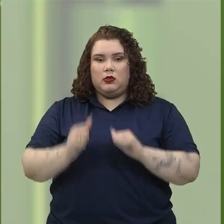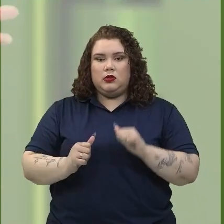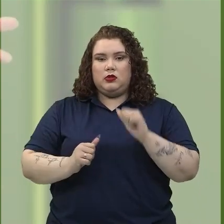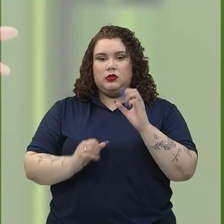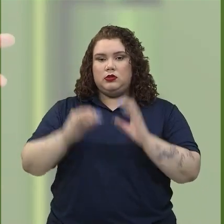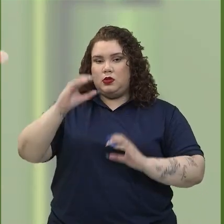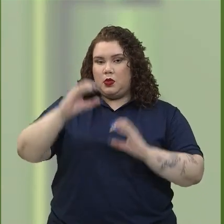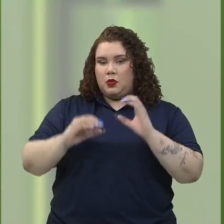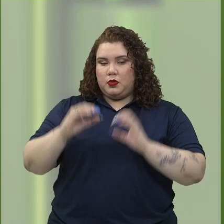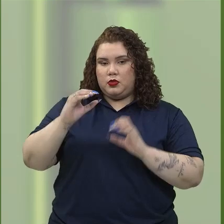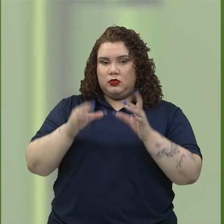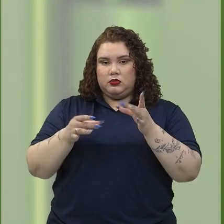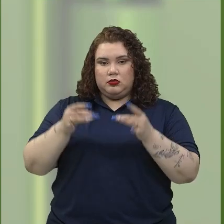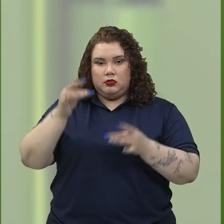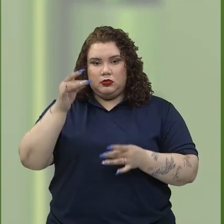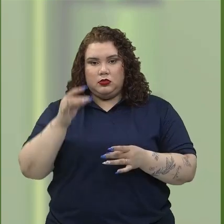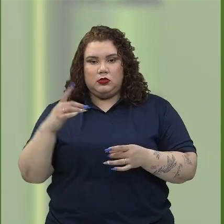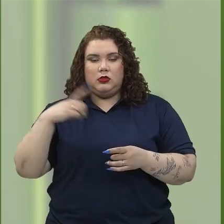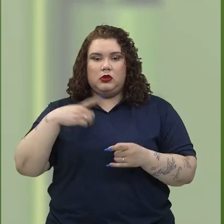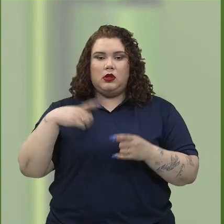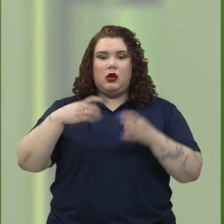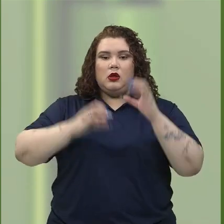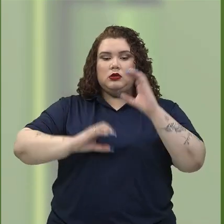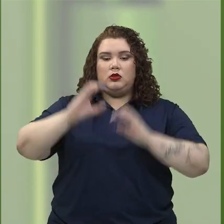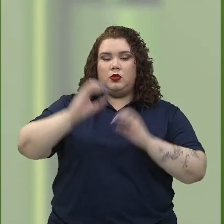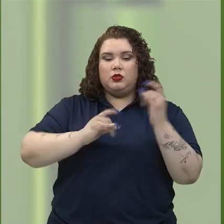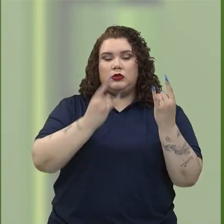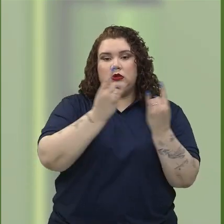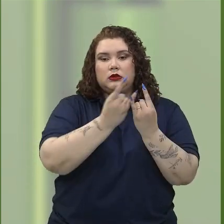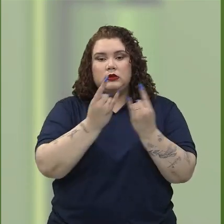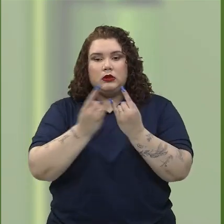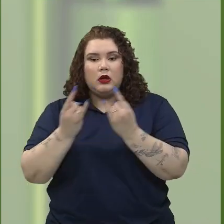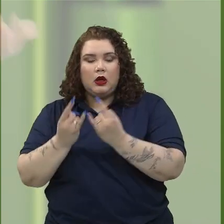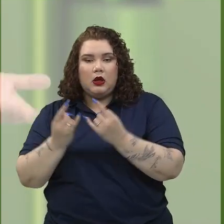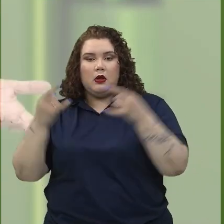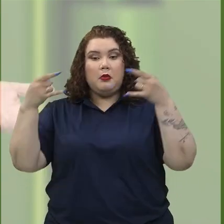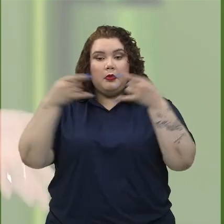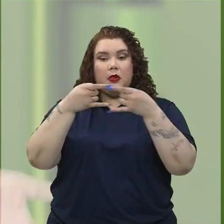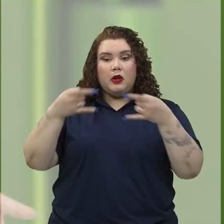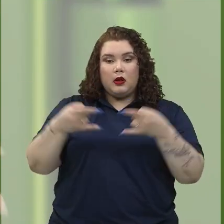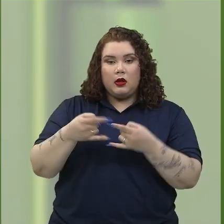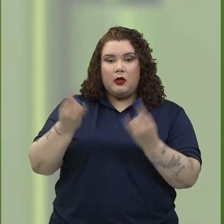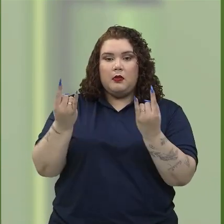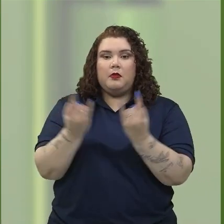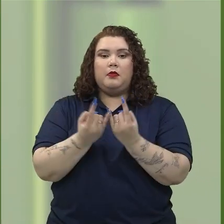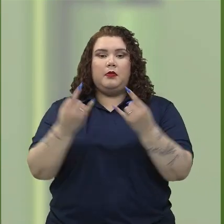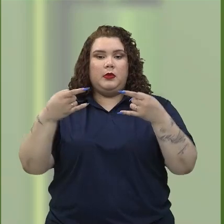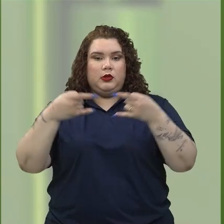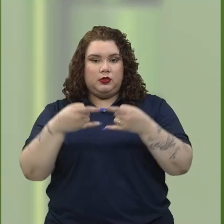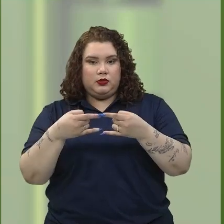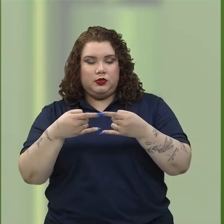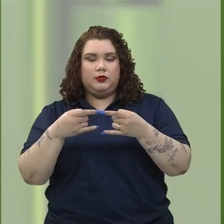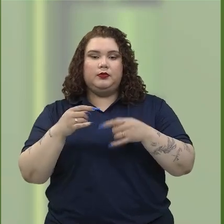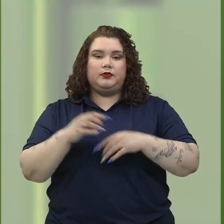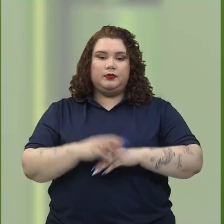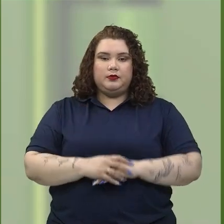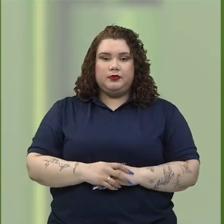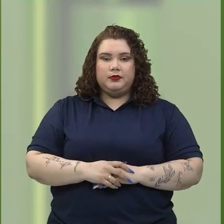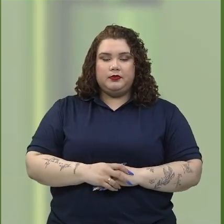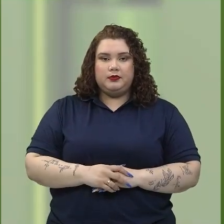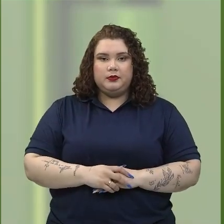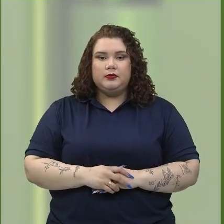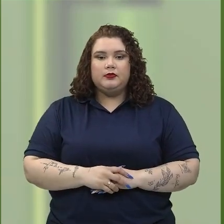circuitos que aparecem em série, em paralela e em mista. Circuito em série, misto e